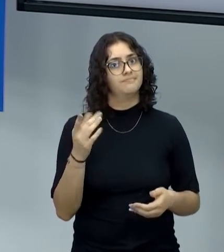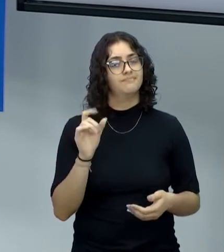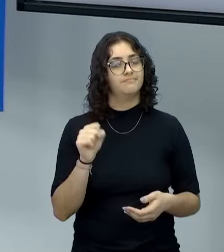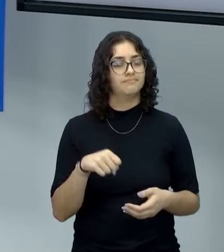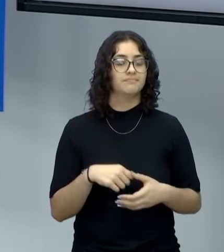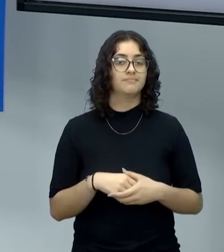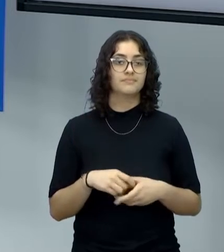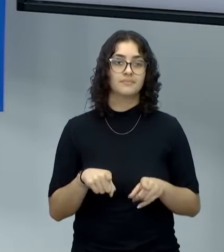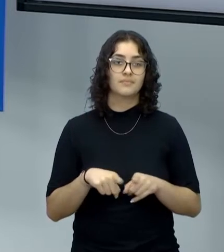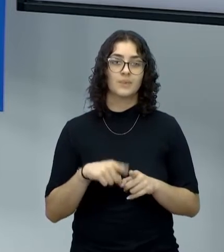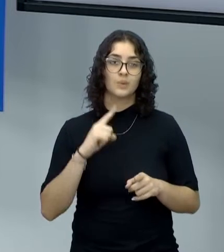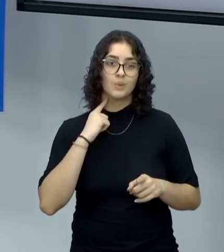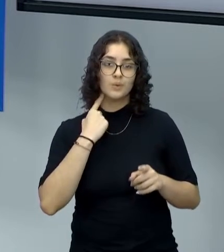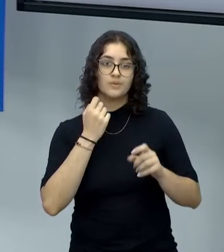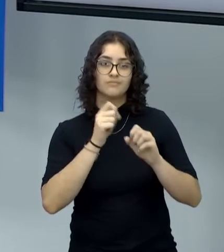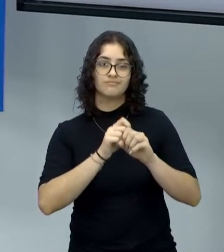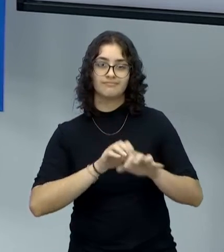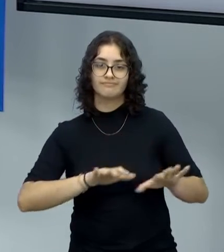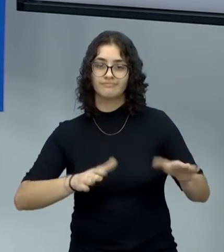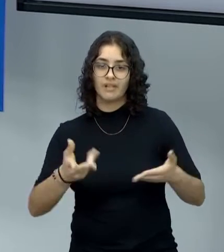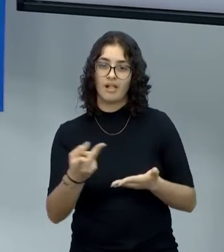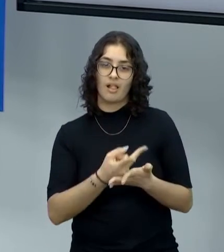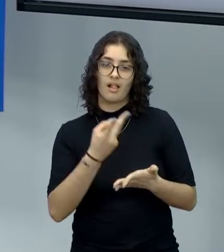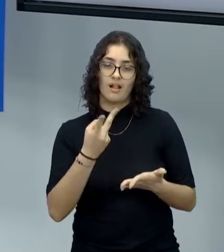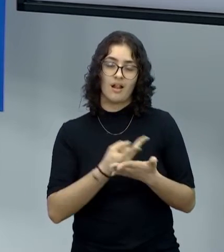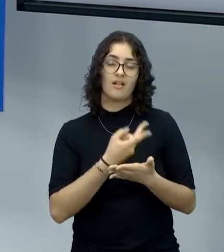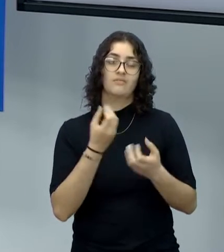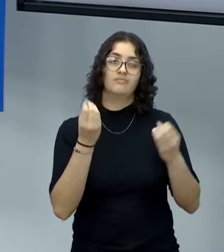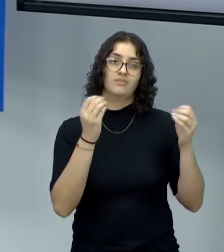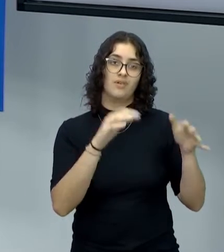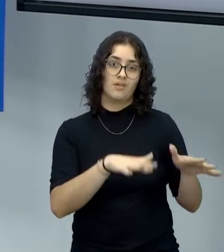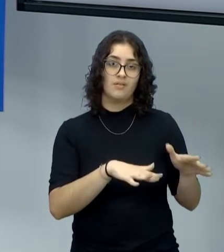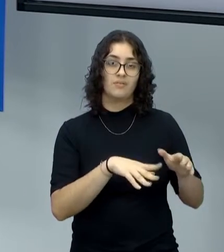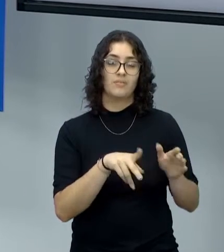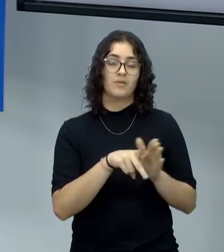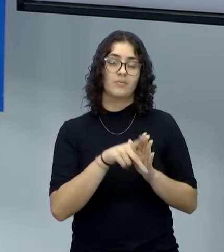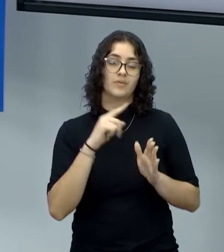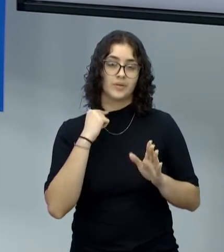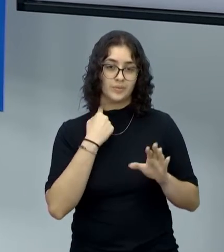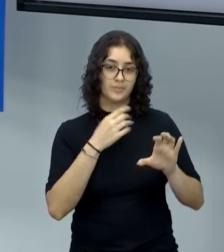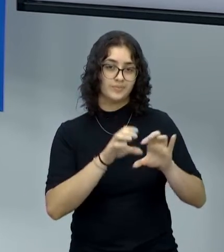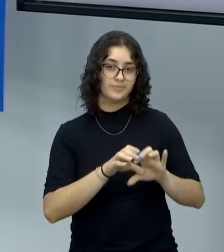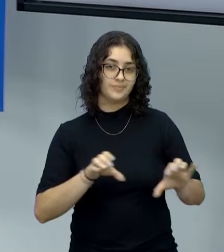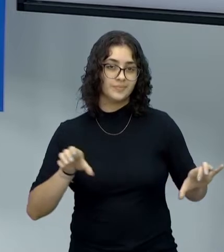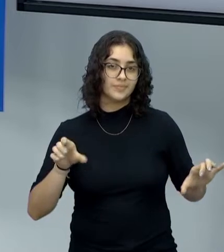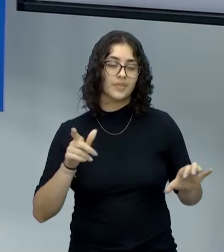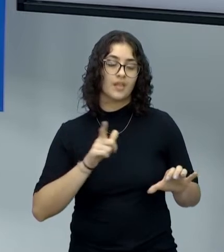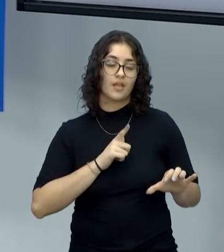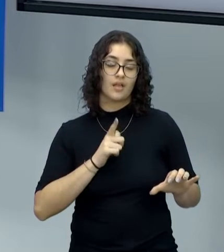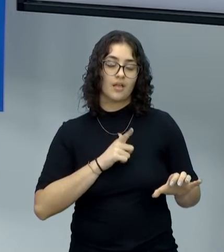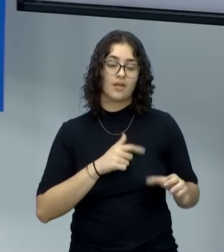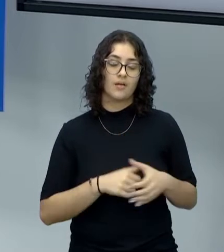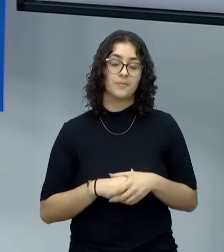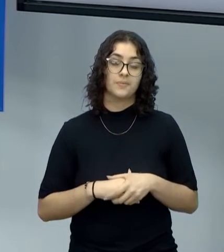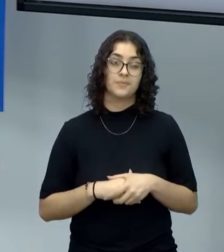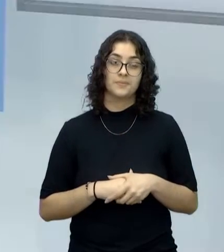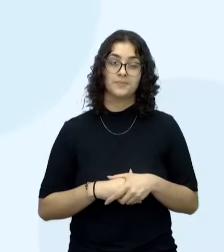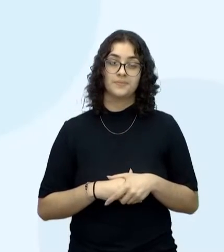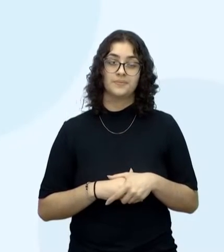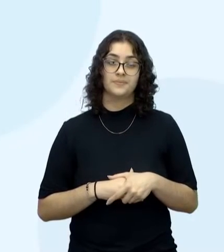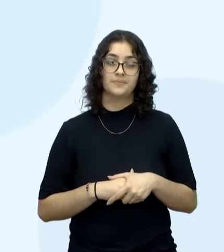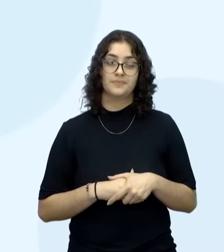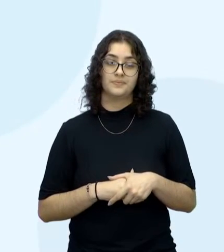Ou a contaminação do descarte inadequado aí de esgoto, né, causa aí uma